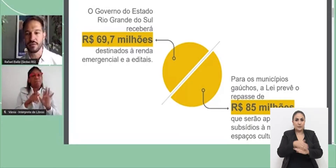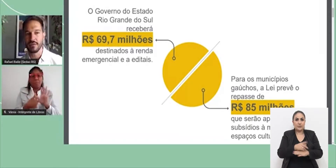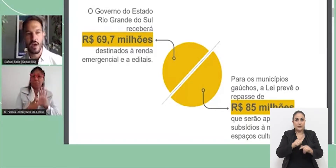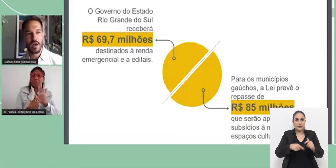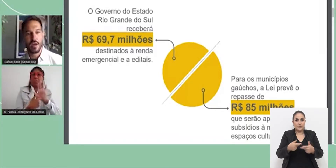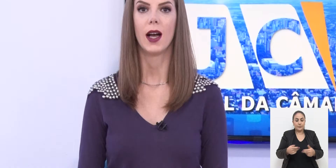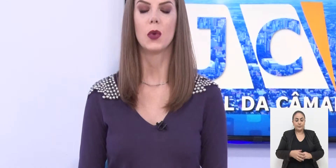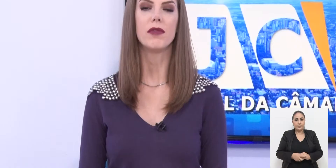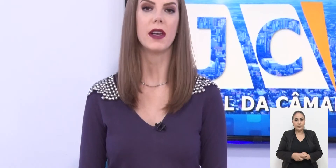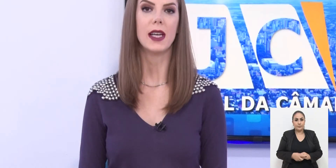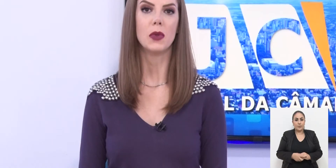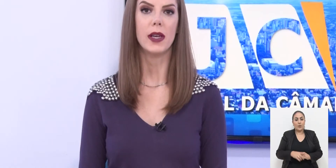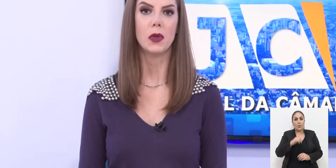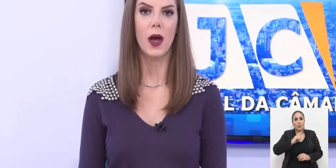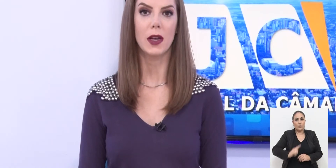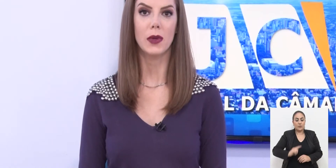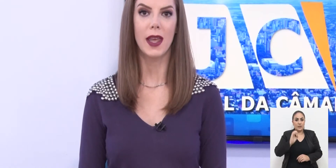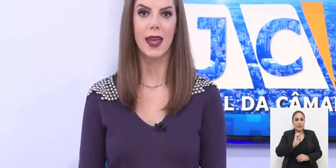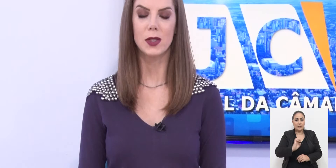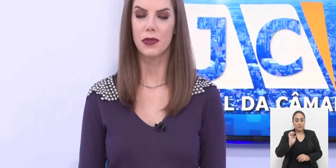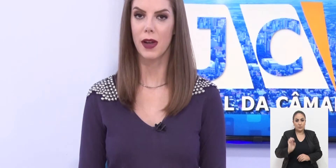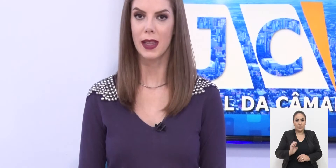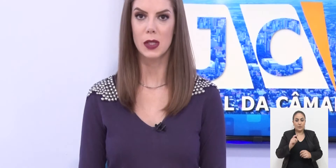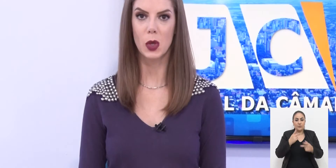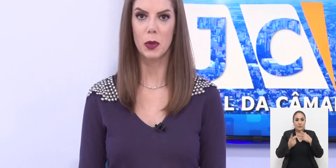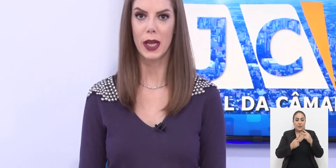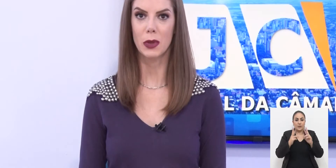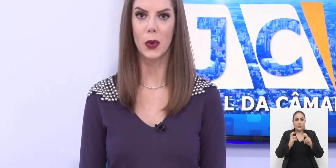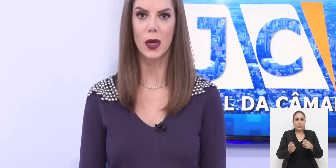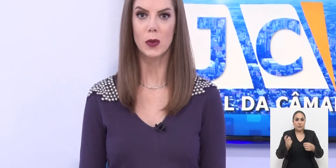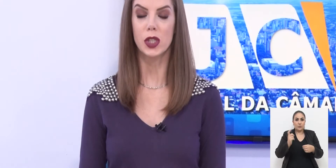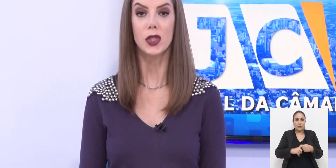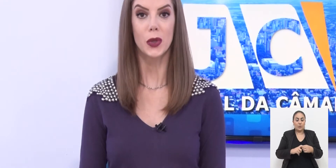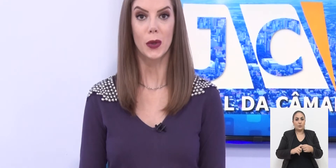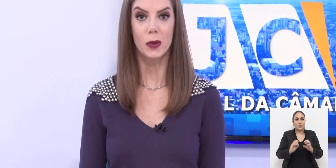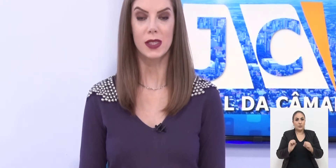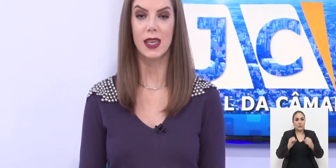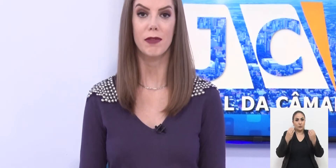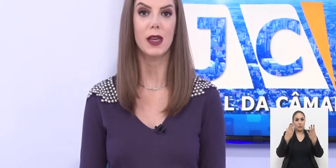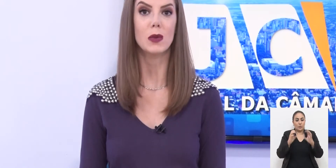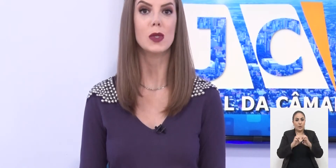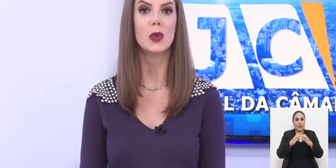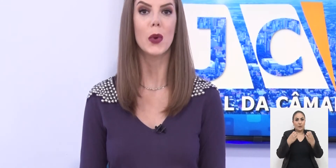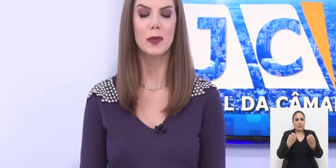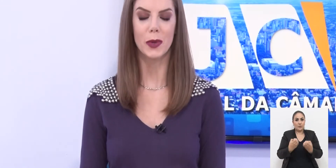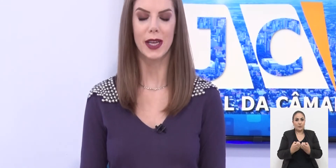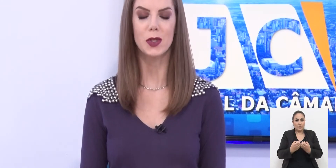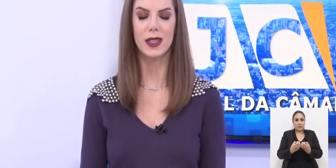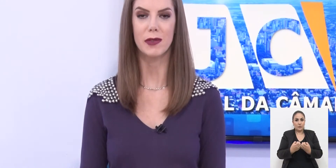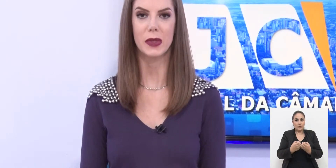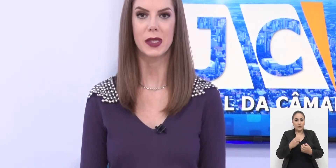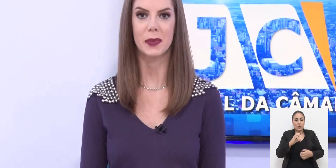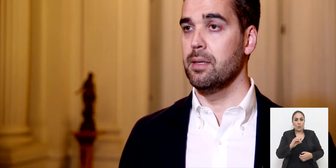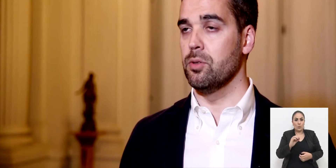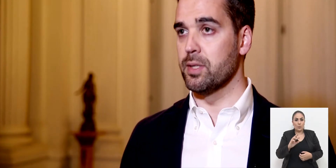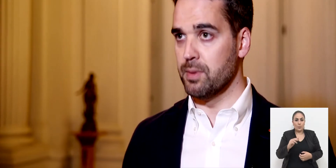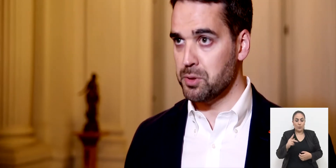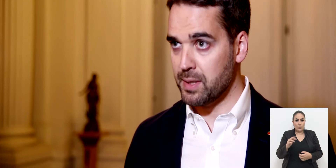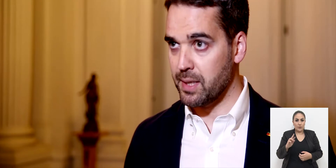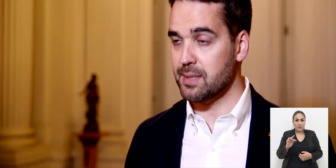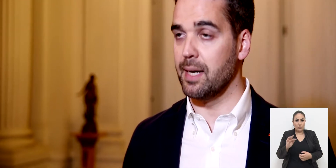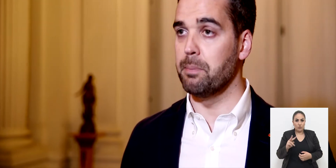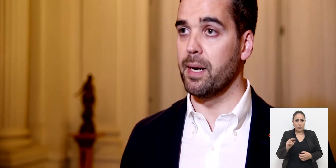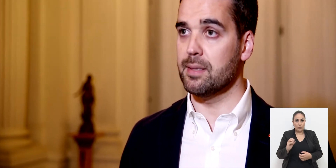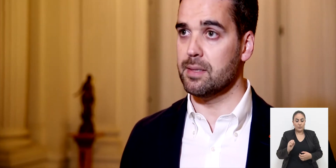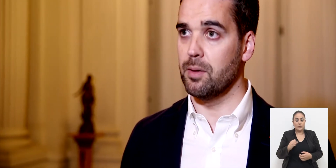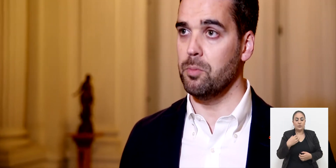esses recursos. Governador Eduardo Leite fala sobre o retorno de shows e eventos corporativos. Nós vamos